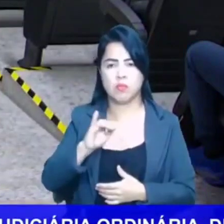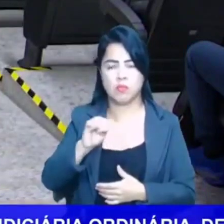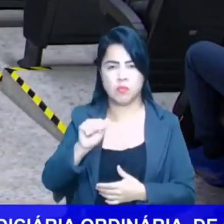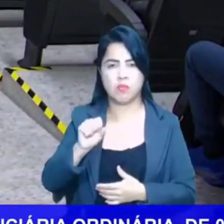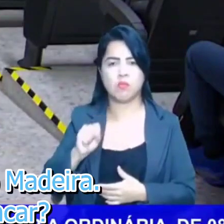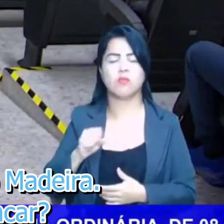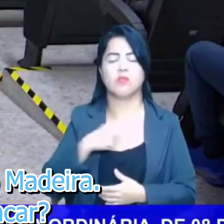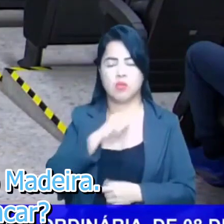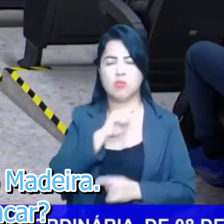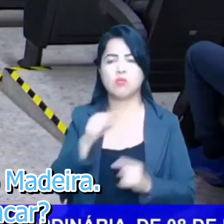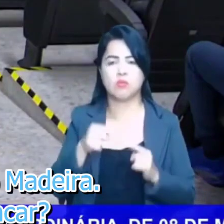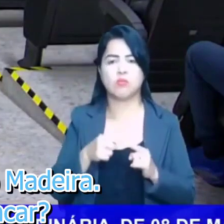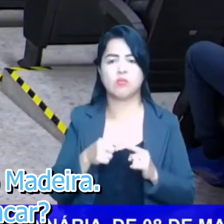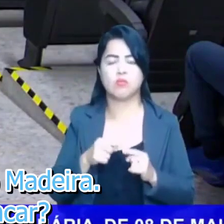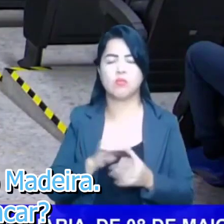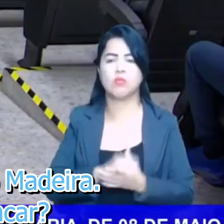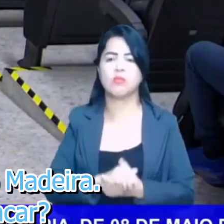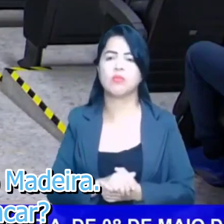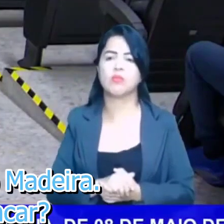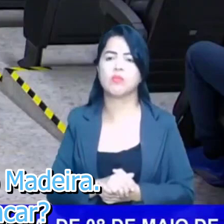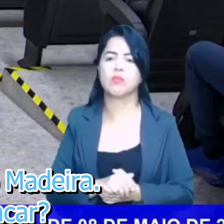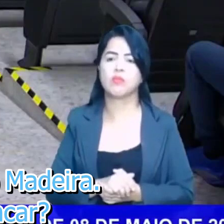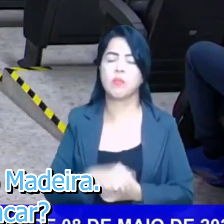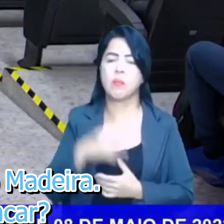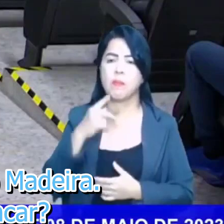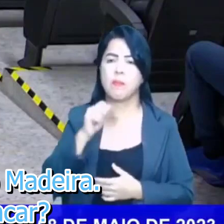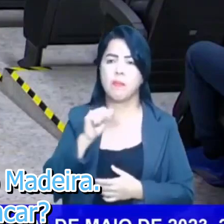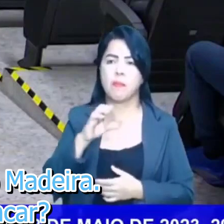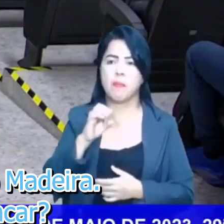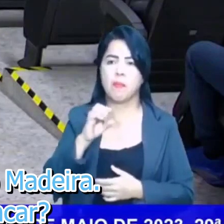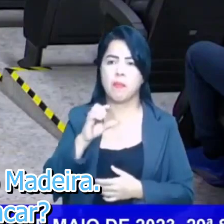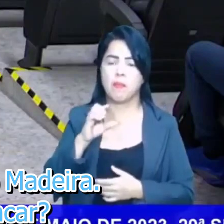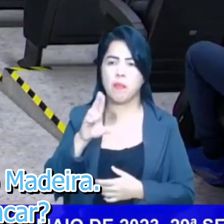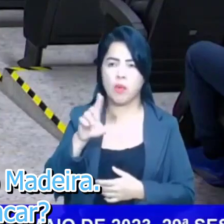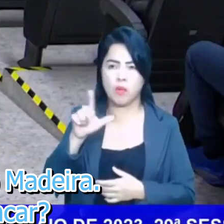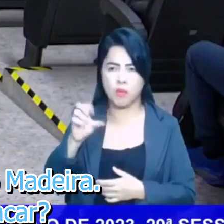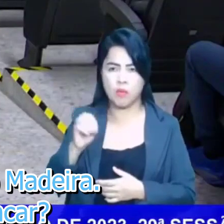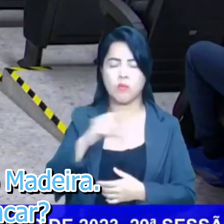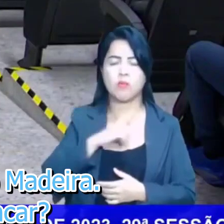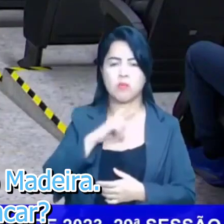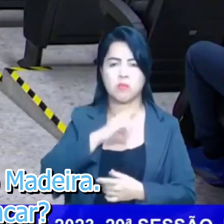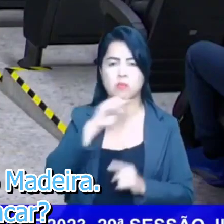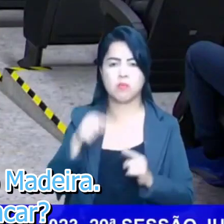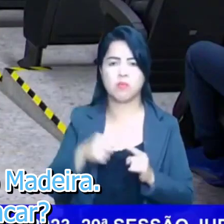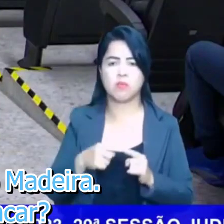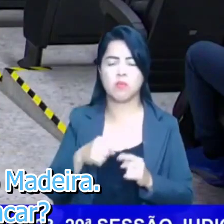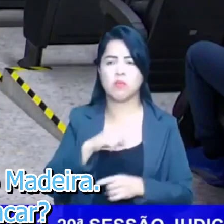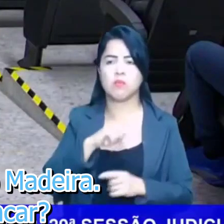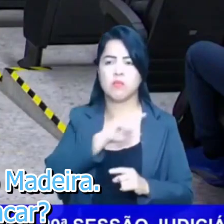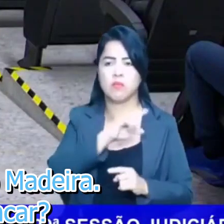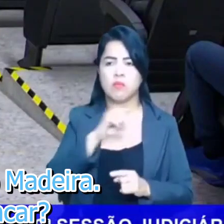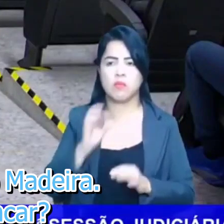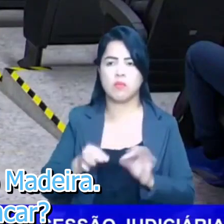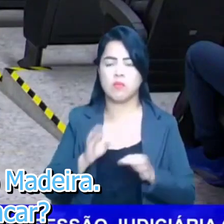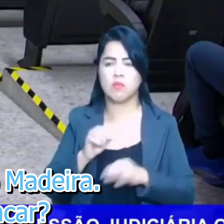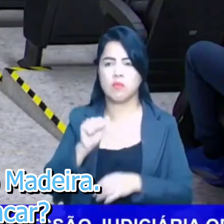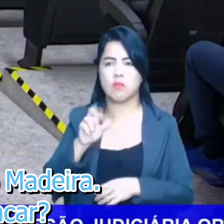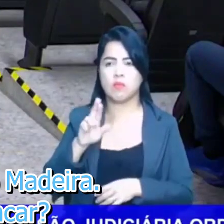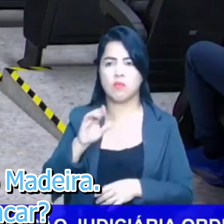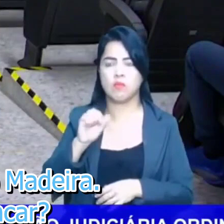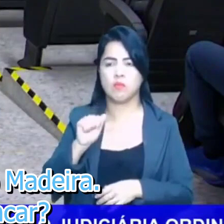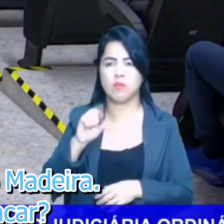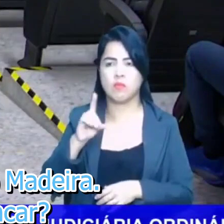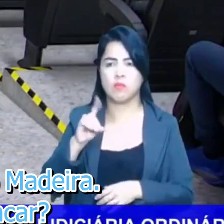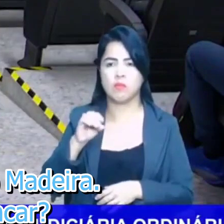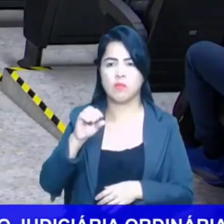assento ao lado direito. Também acompanho o relator, presidente. Desembargadores acomodados em seus lugares. Acompanho tudo bem, Excelência. Juíza Ariadne